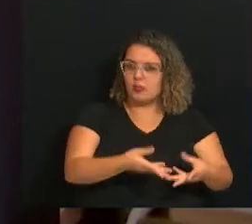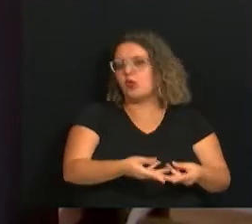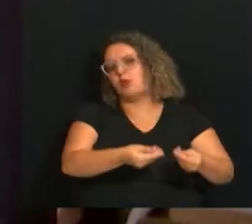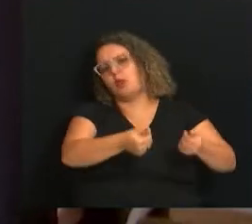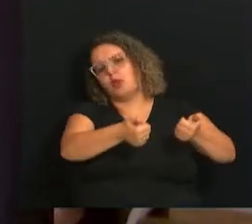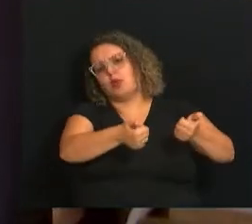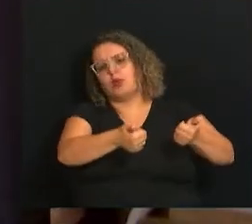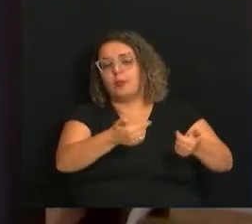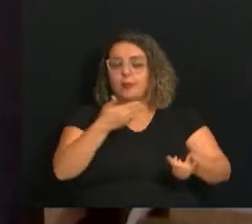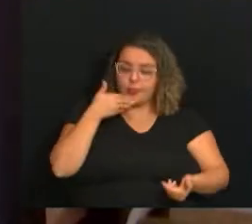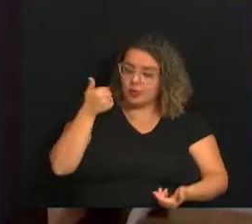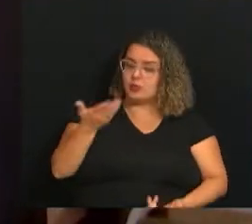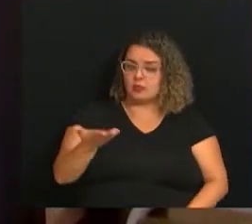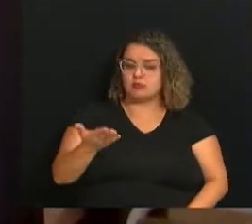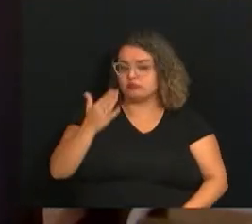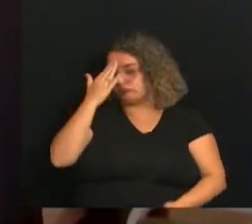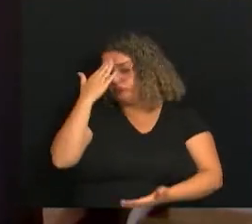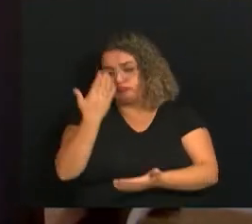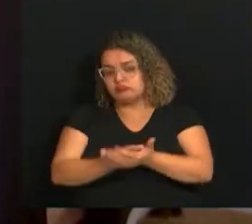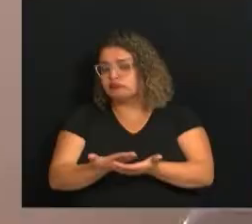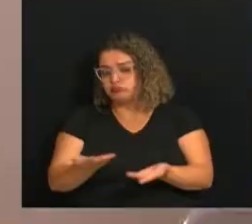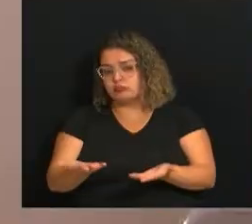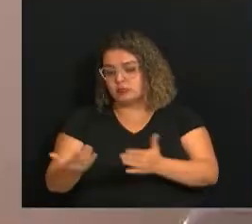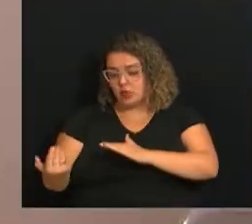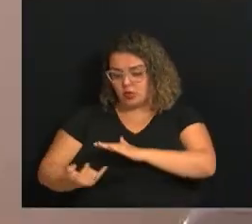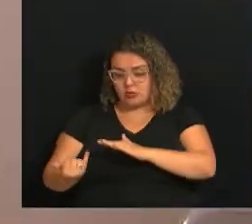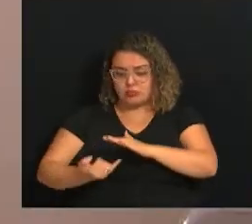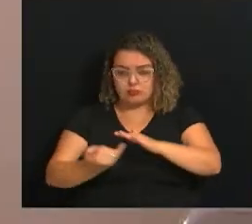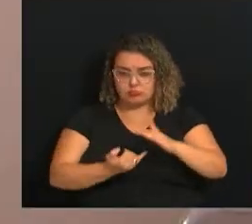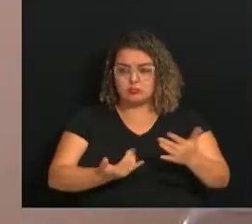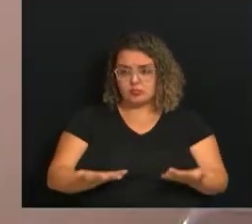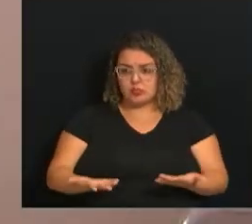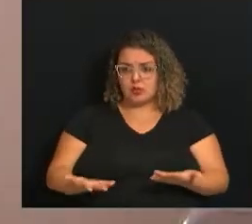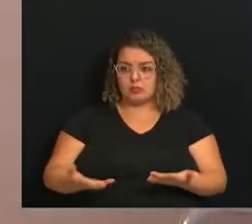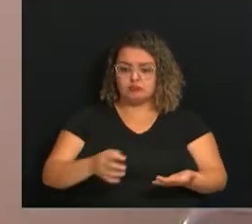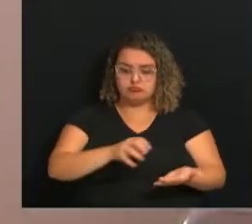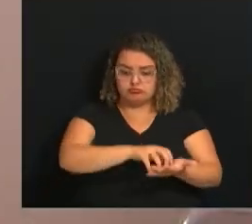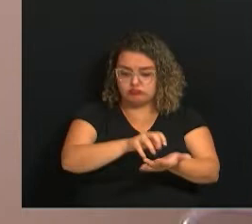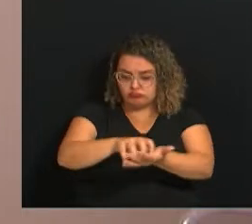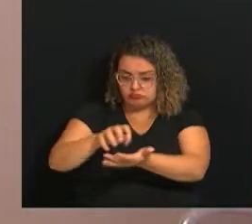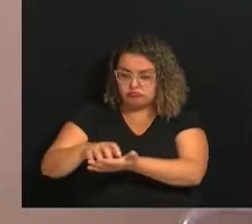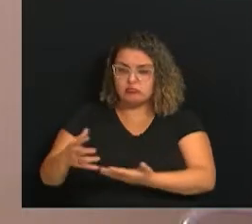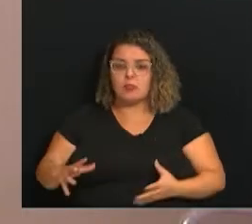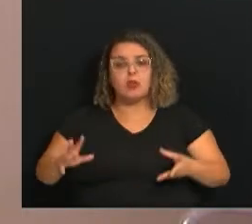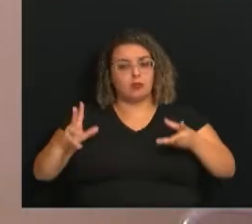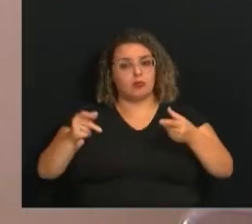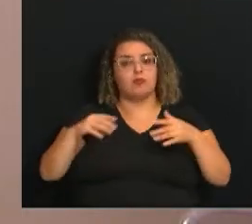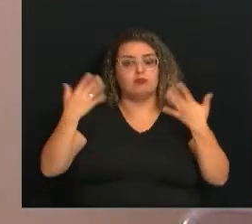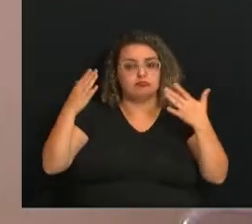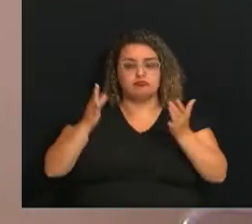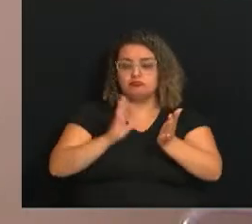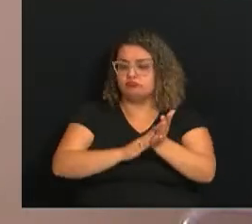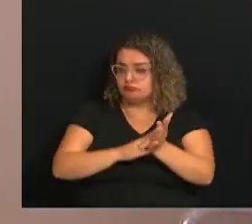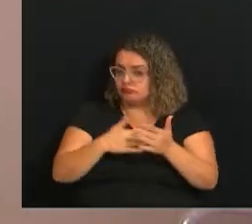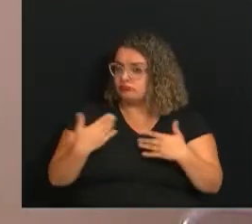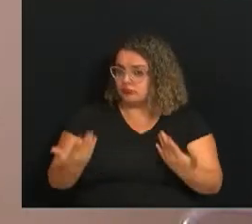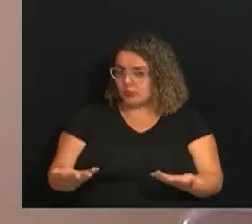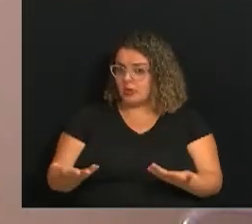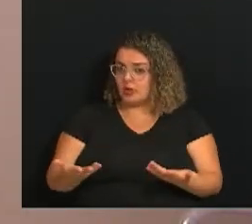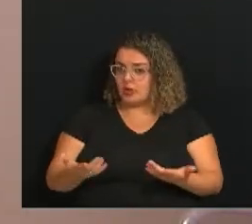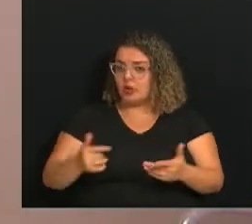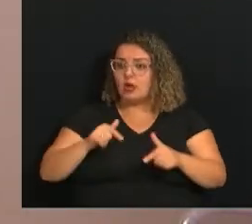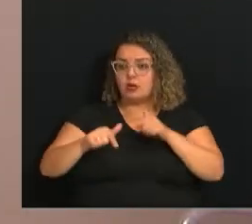muito. E eu acredito no trabalho das ONGs. Todas essas homenagens que ocorrem, ela é um trabalho do